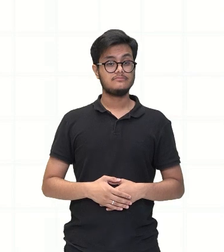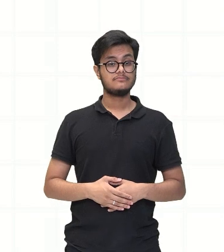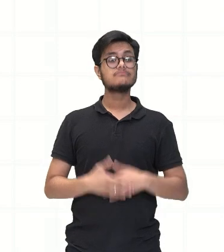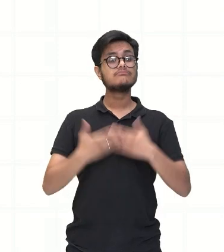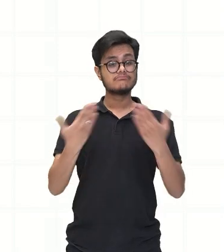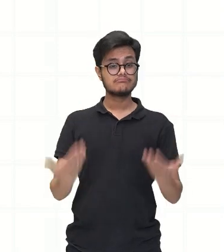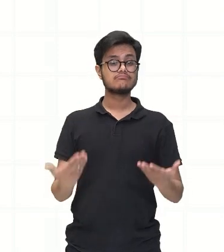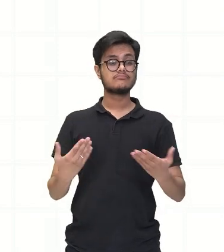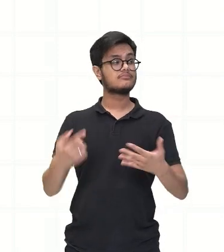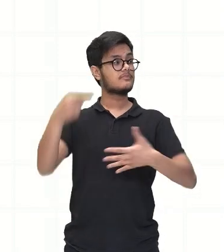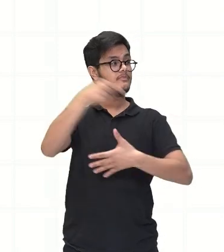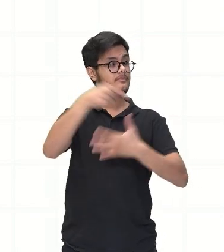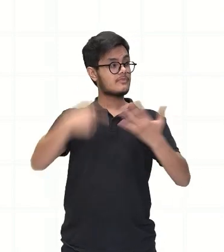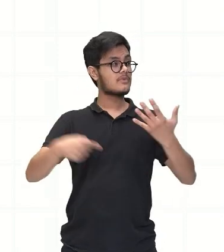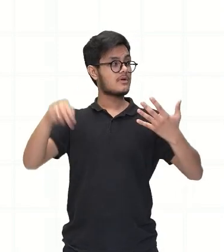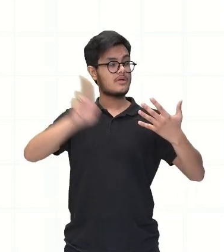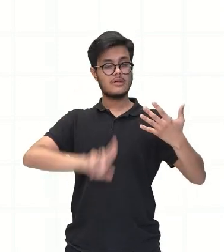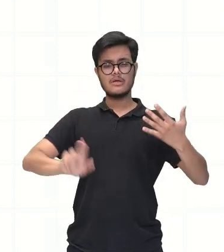micro-região,